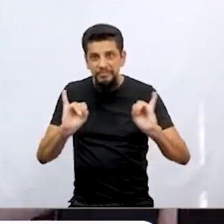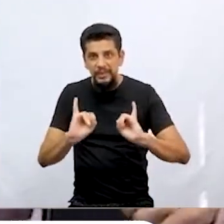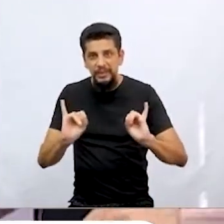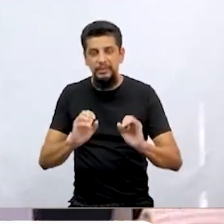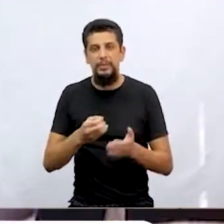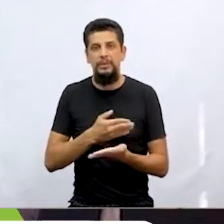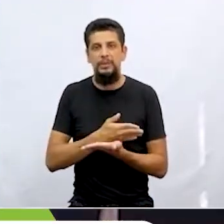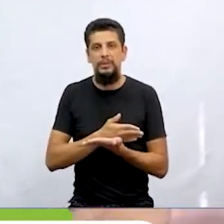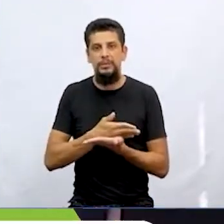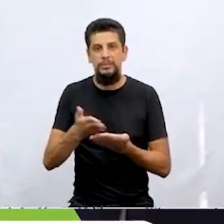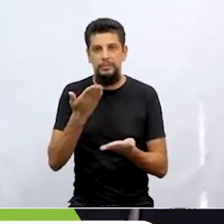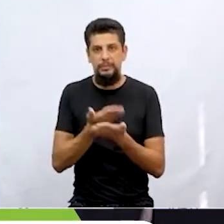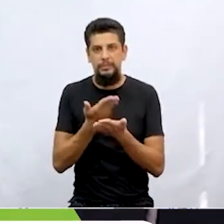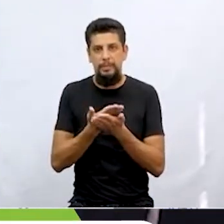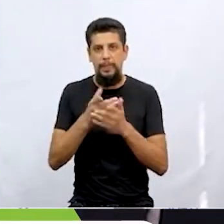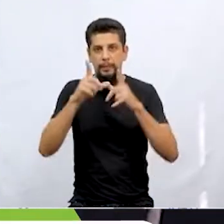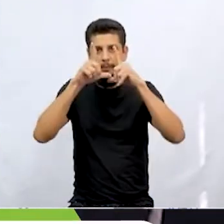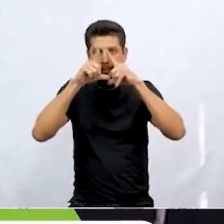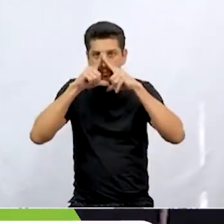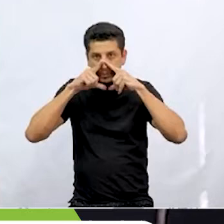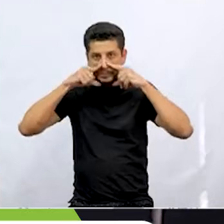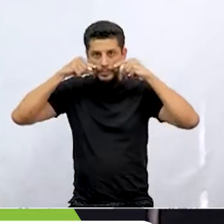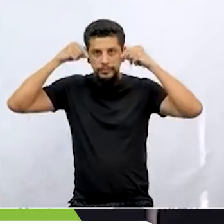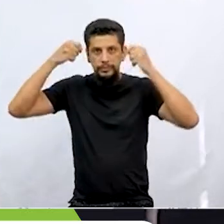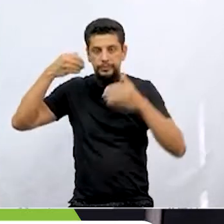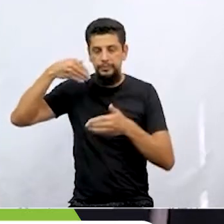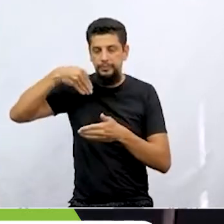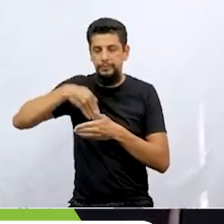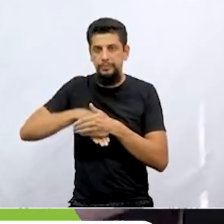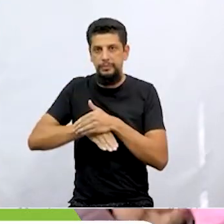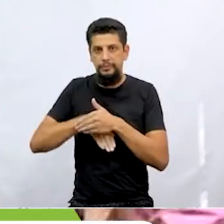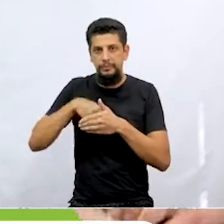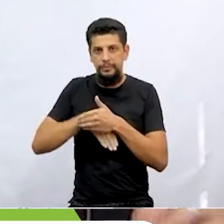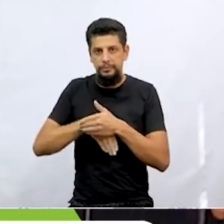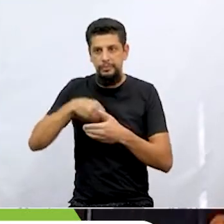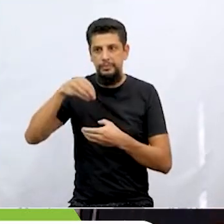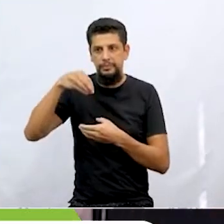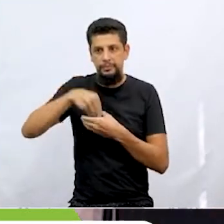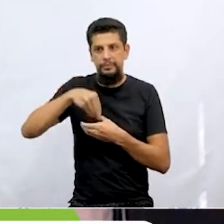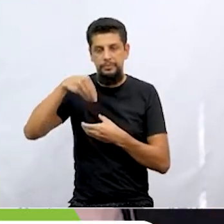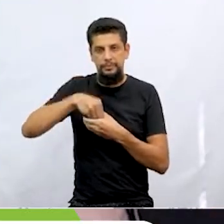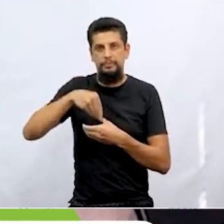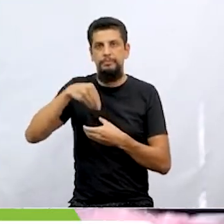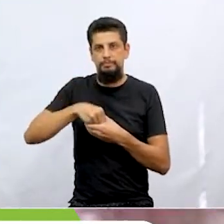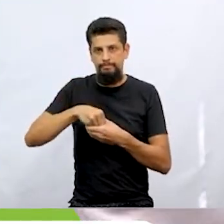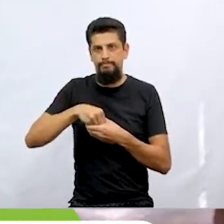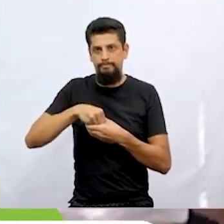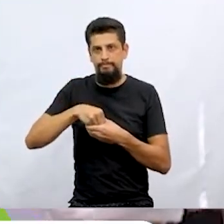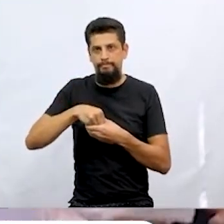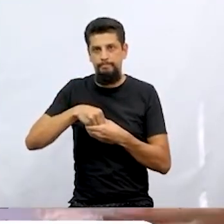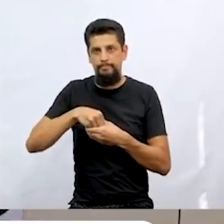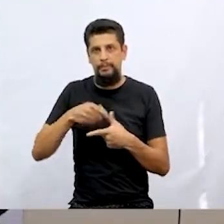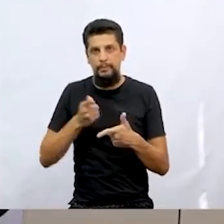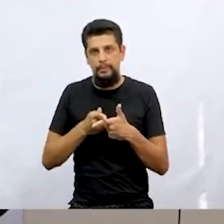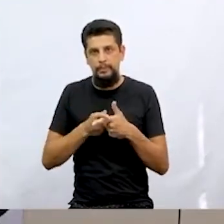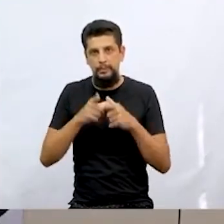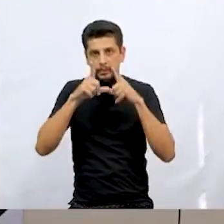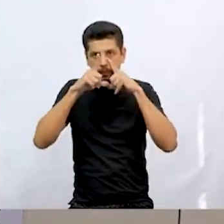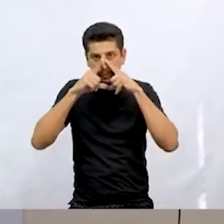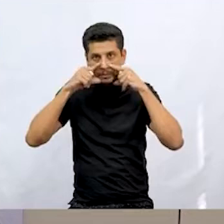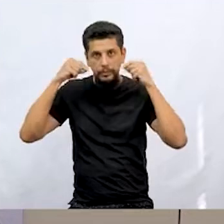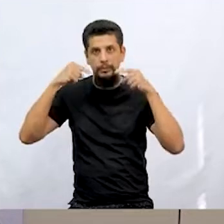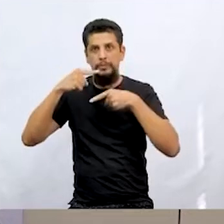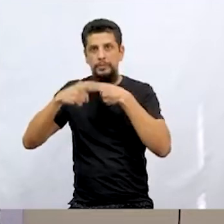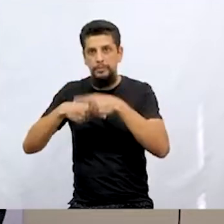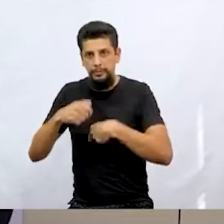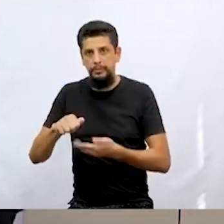para a gente começar a aula, vamos tirar a máscara, guardar na nossa, no nosso saquinho, porque essa máscara nós